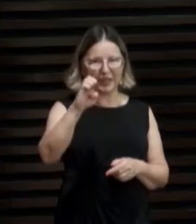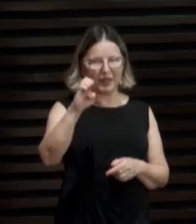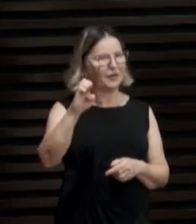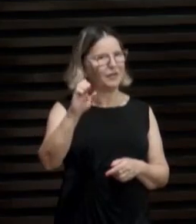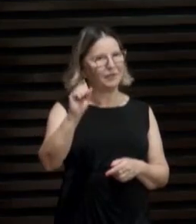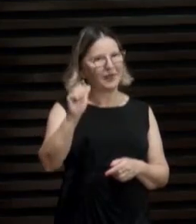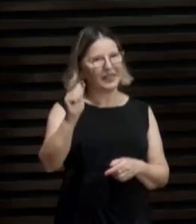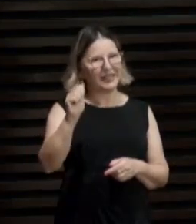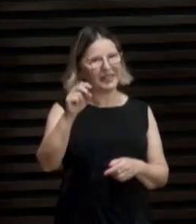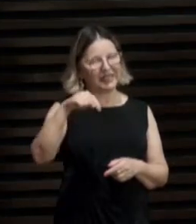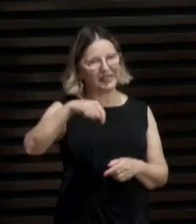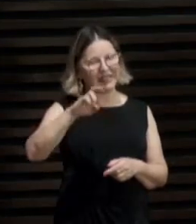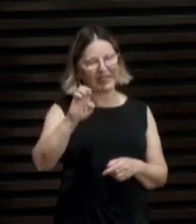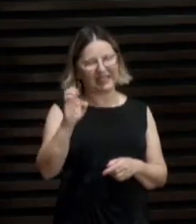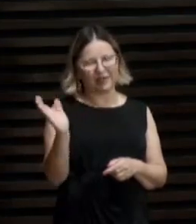próprio Nabucodonosor.